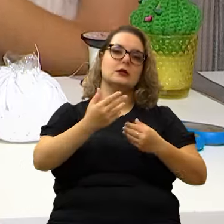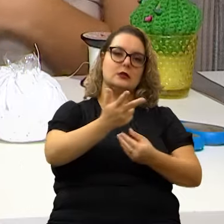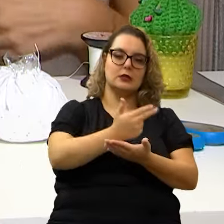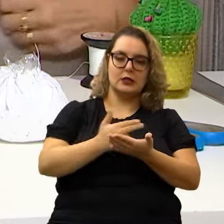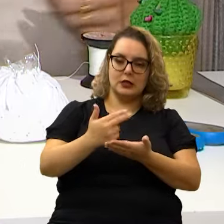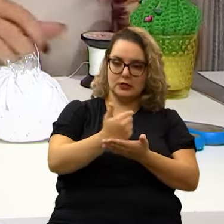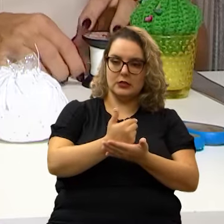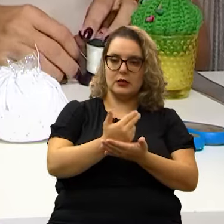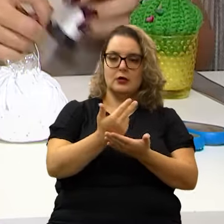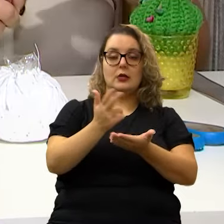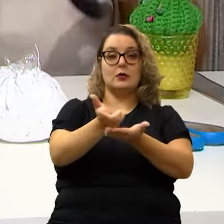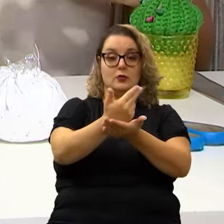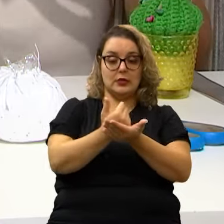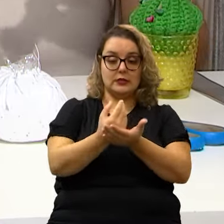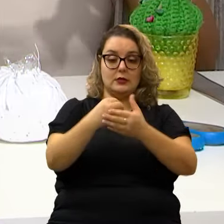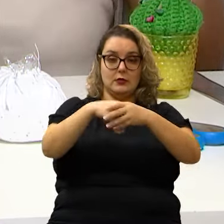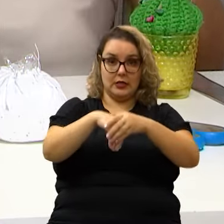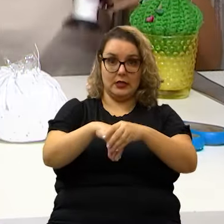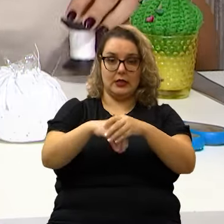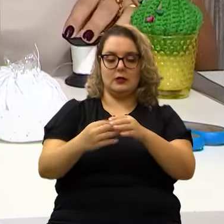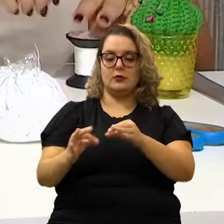depois a gente desvira.